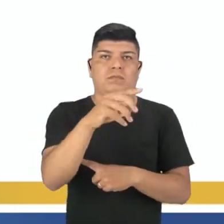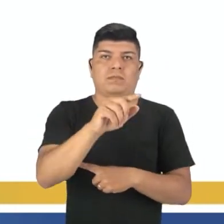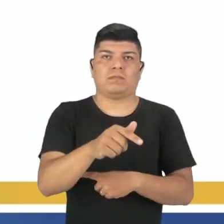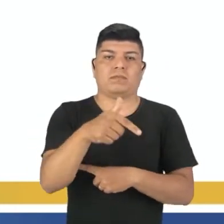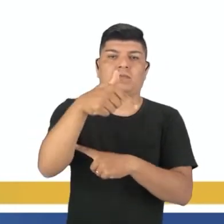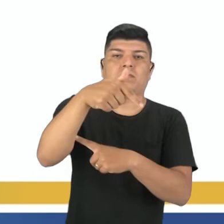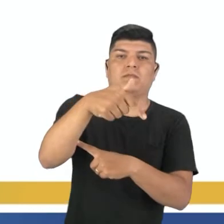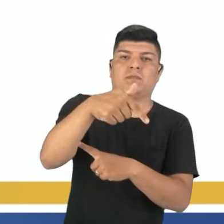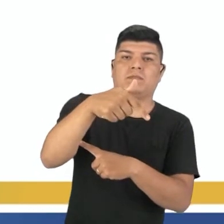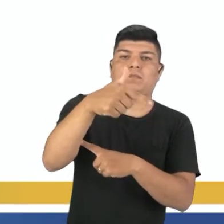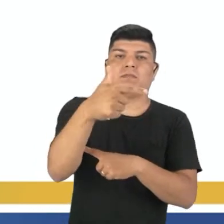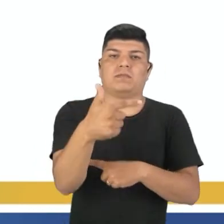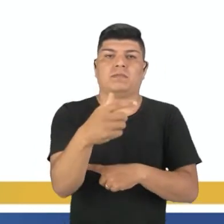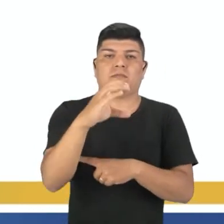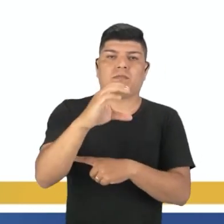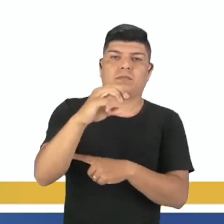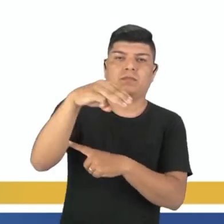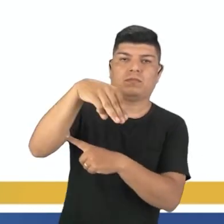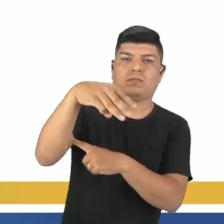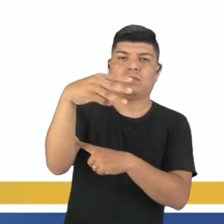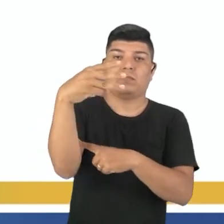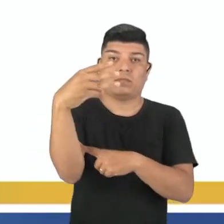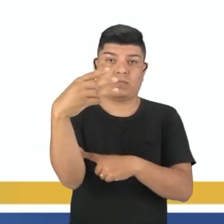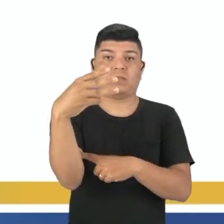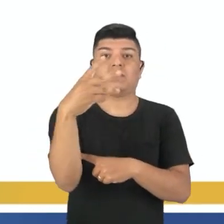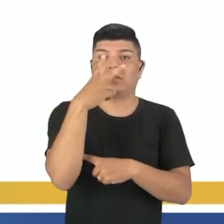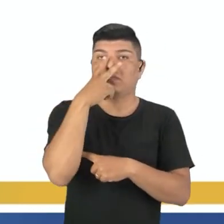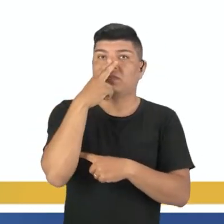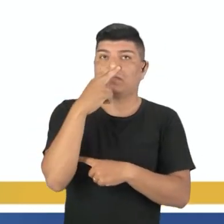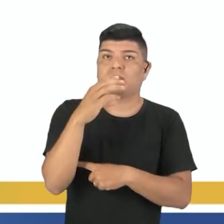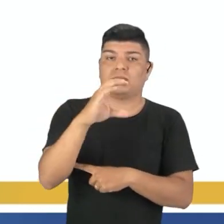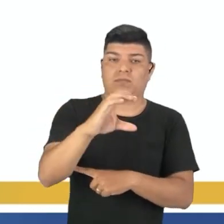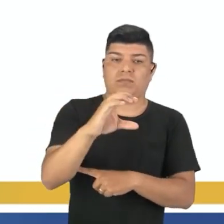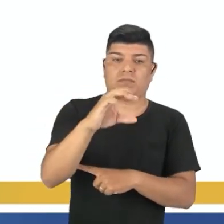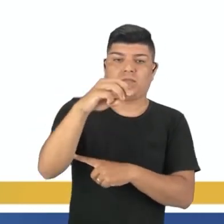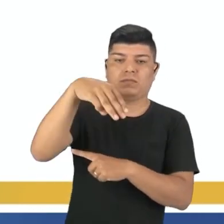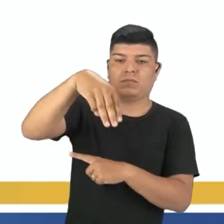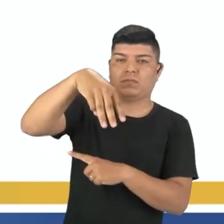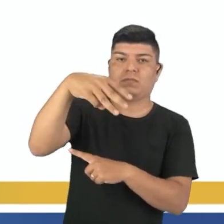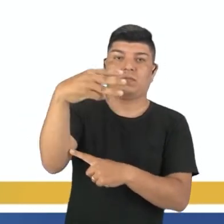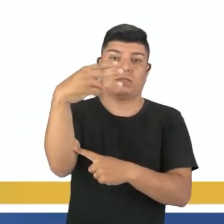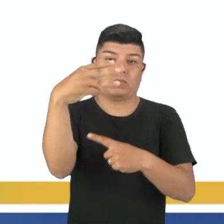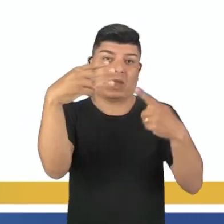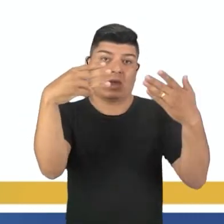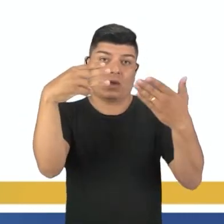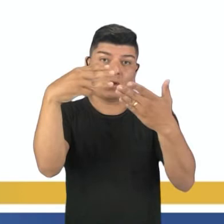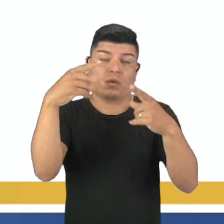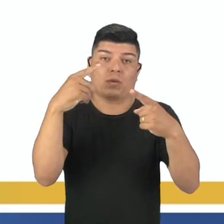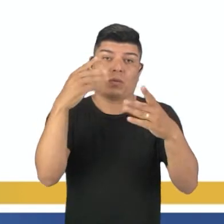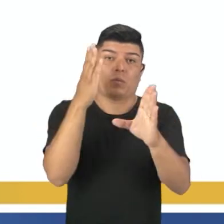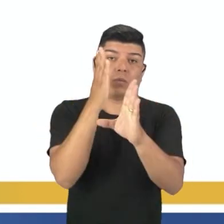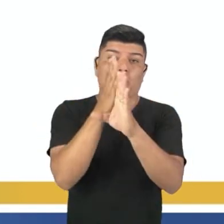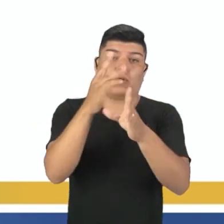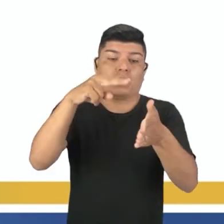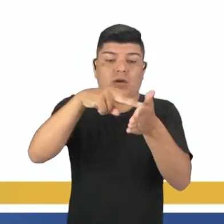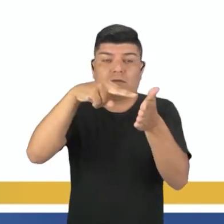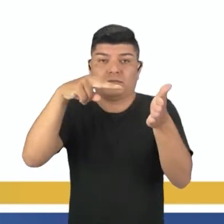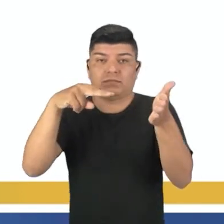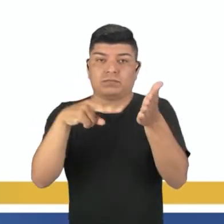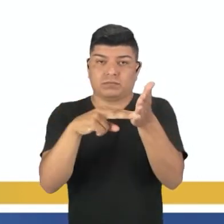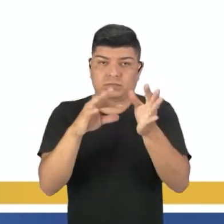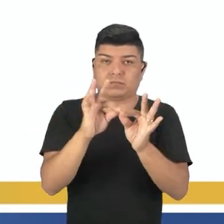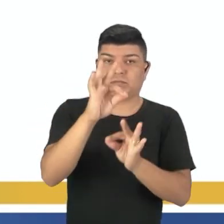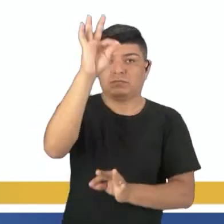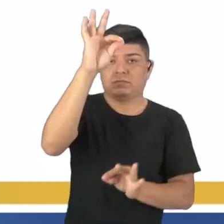1.494,72 centímetros cúbicos. Agora aparece centímetro cúbico porque estamos tratando de volume, né? Então, a unidade de